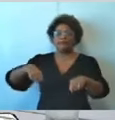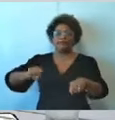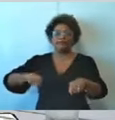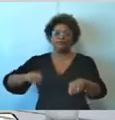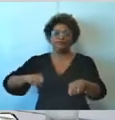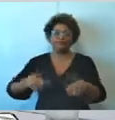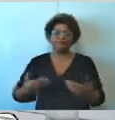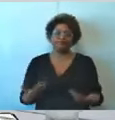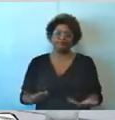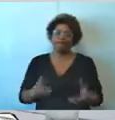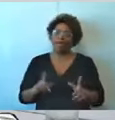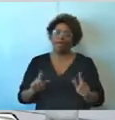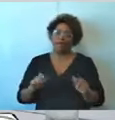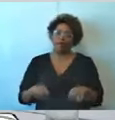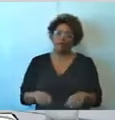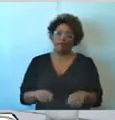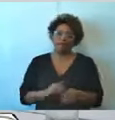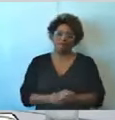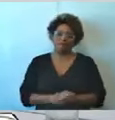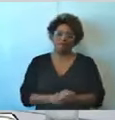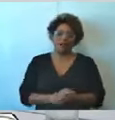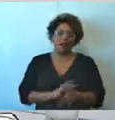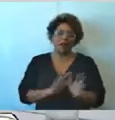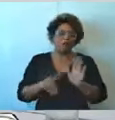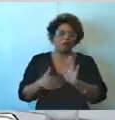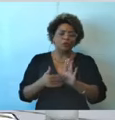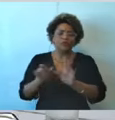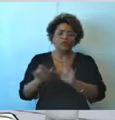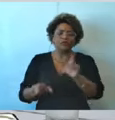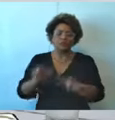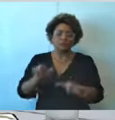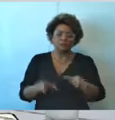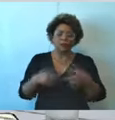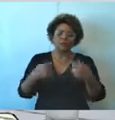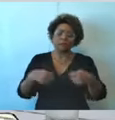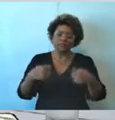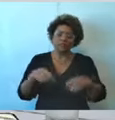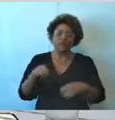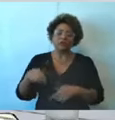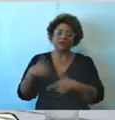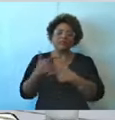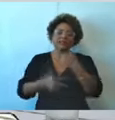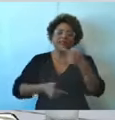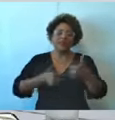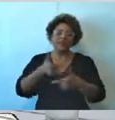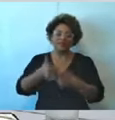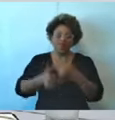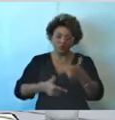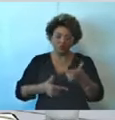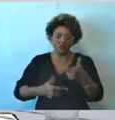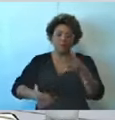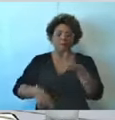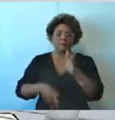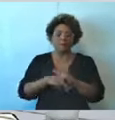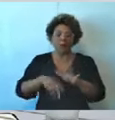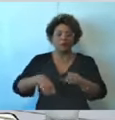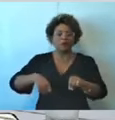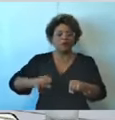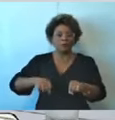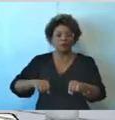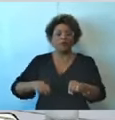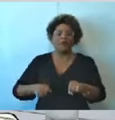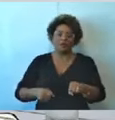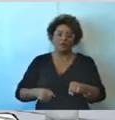rápido de motoboy, mas primeiro que marginaliza nós o tempo todo, né? E segundo que não faz absolutamente nada